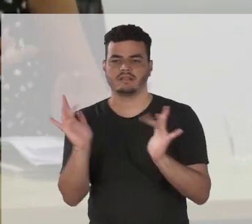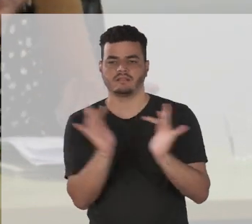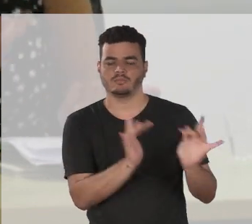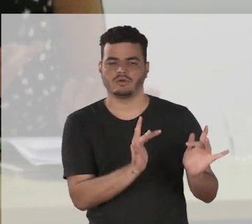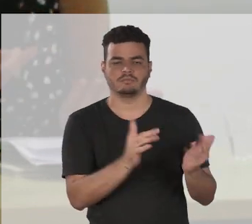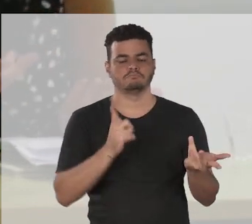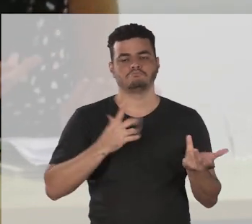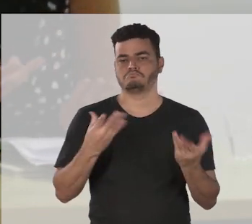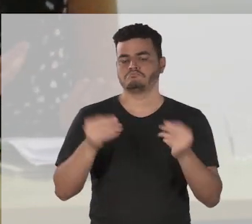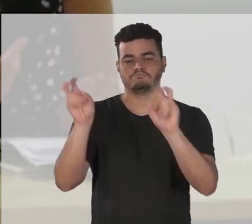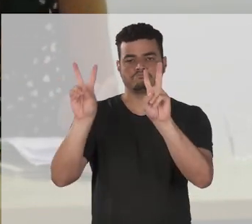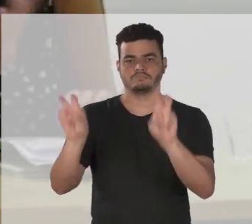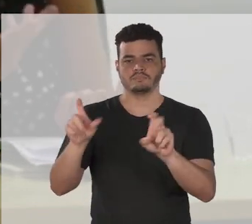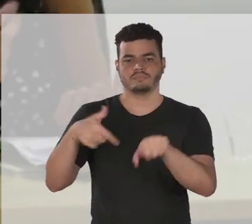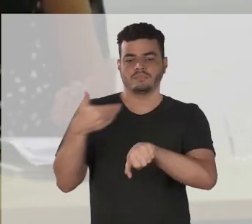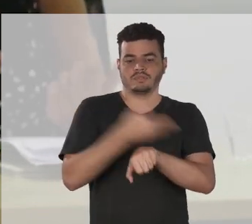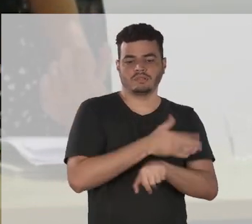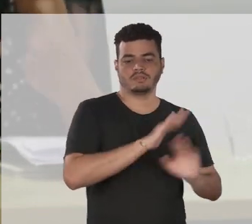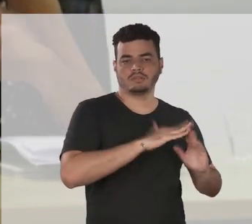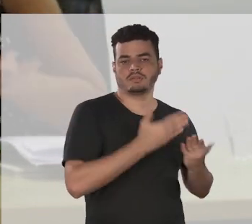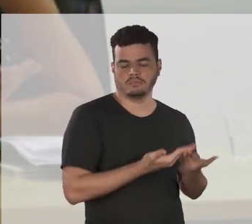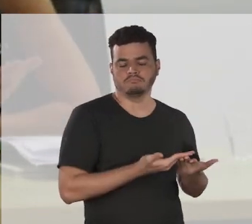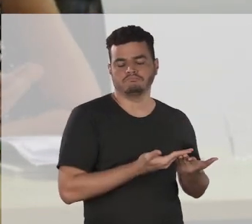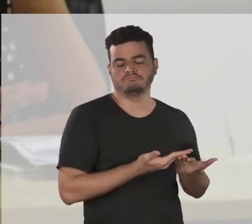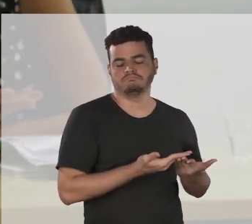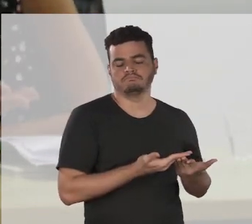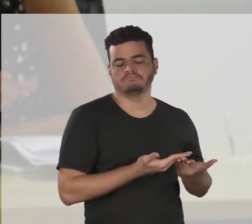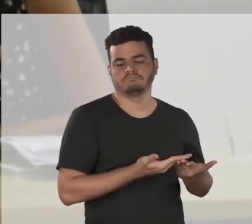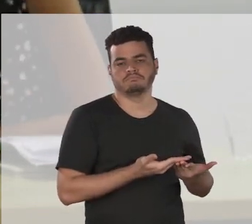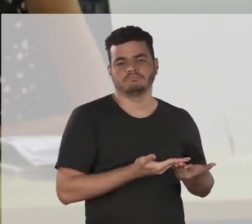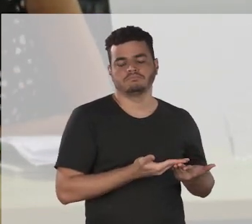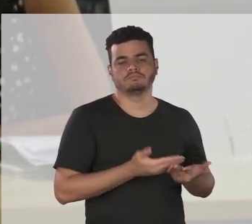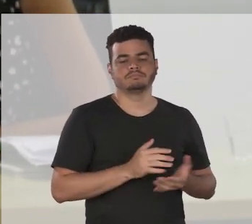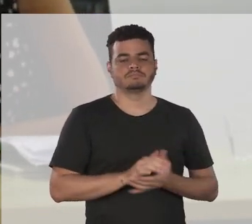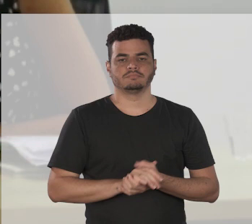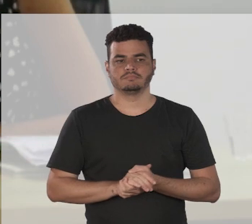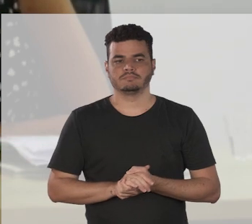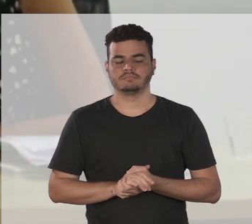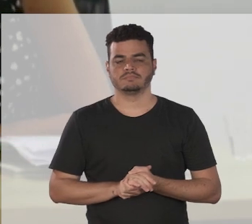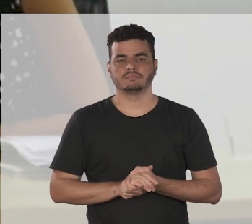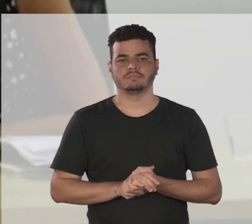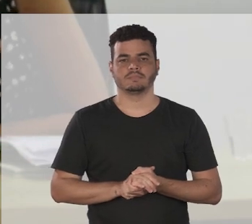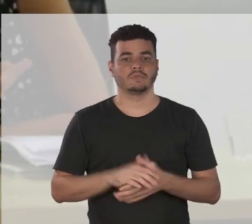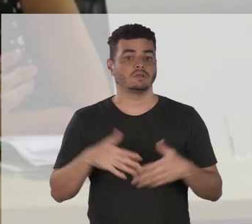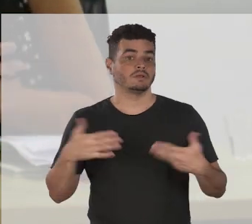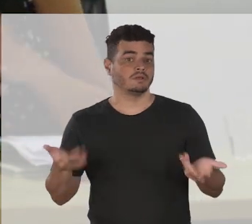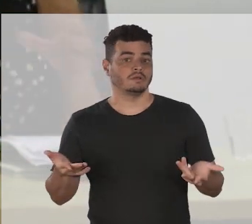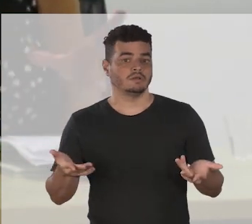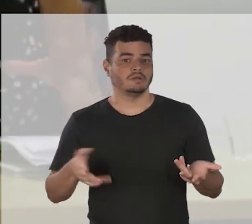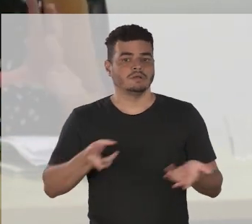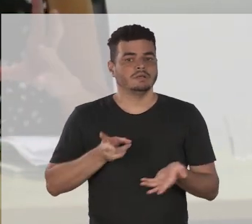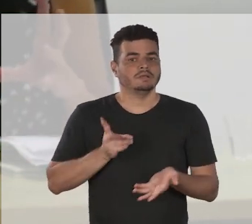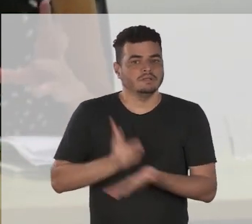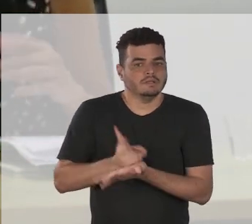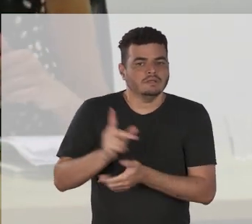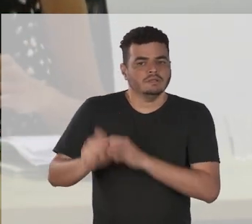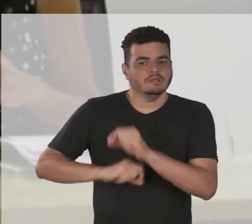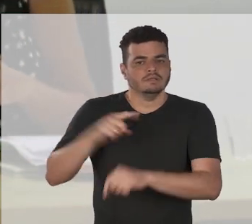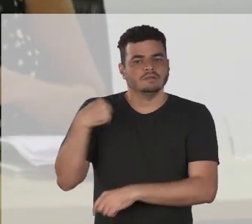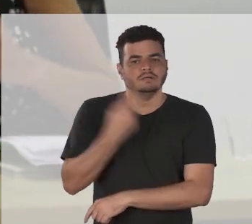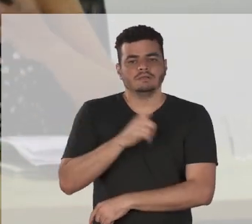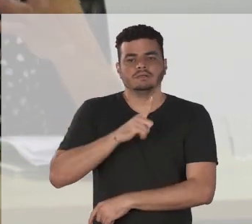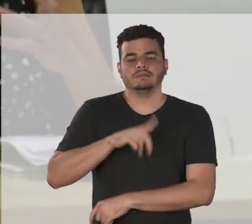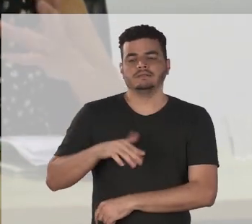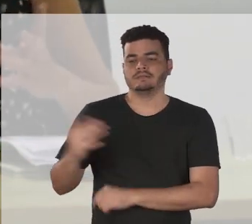garotas. Há muitas diferentes temáticas que entram nos colégios, né, na mão dos colecionadores escolares. Então,